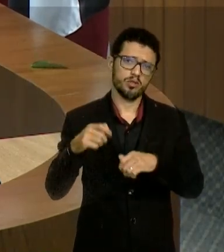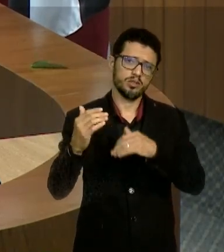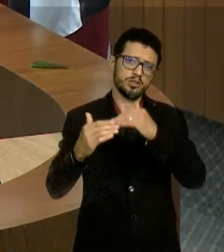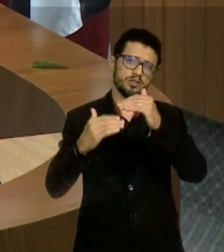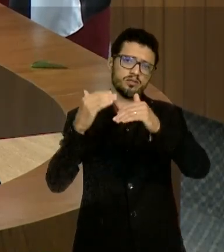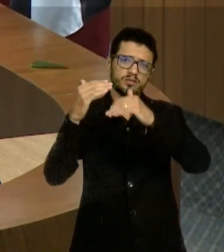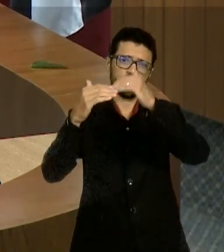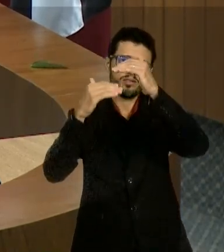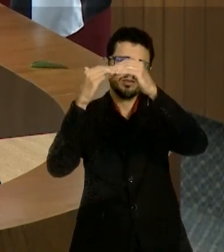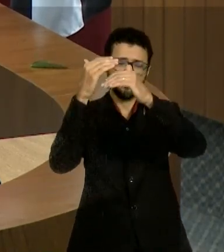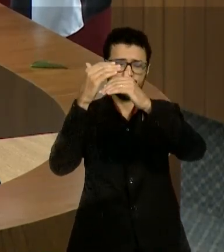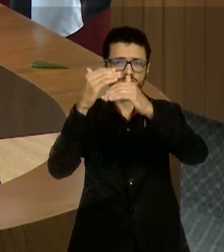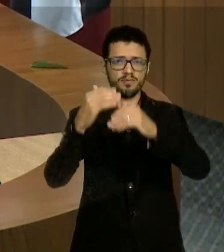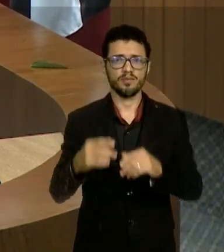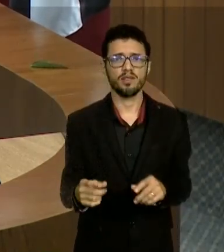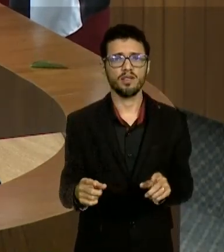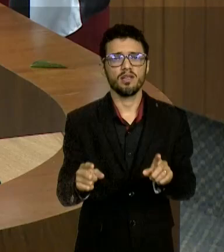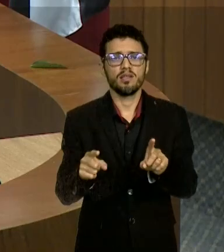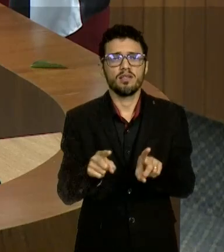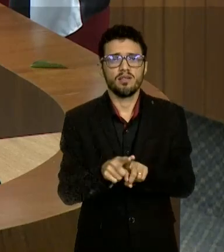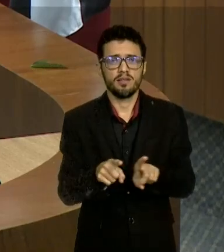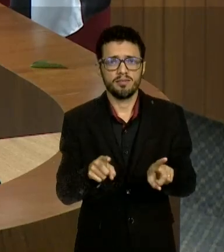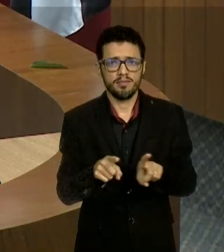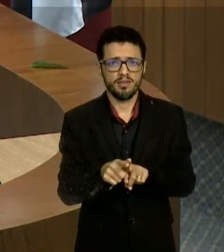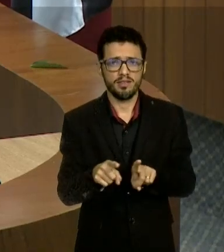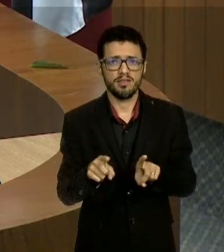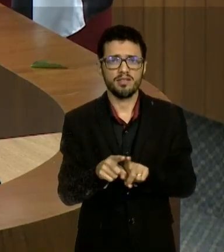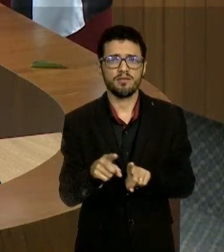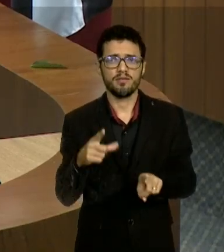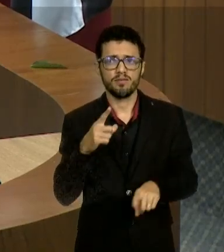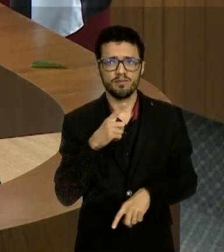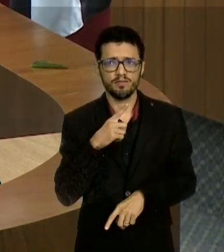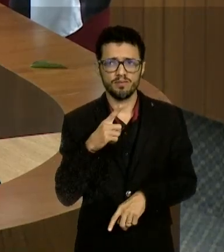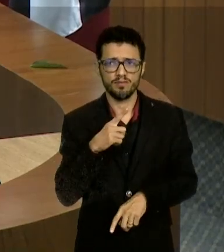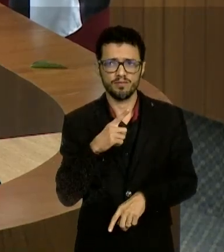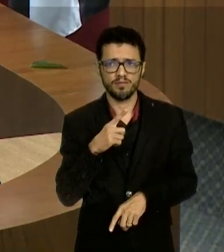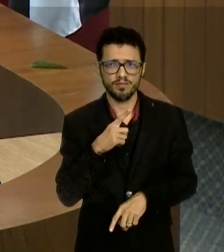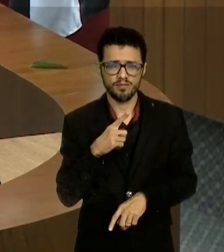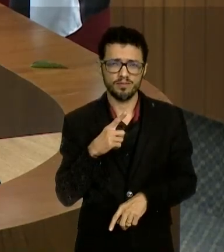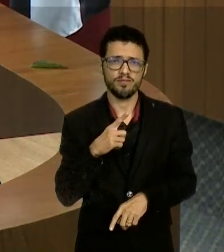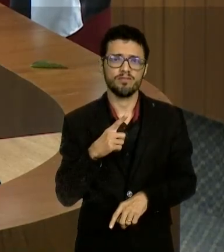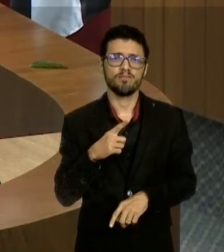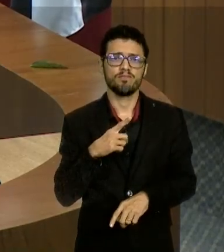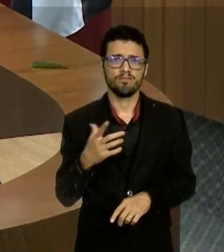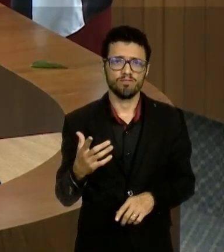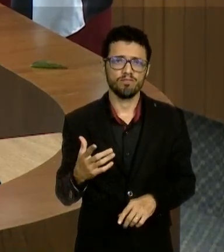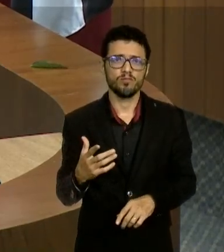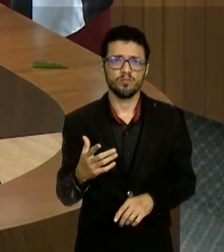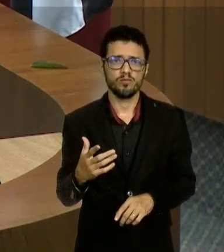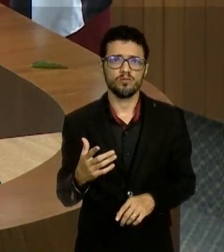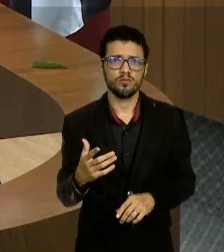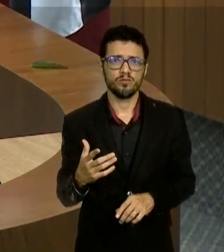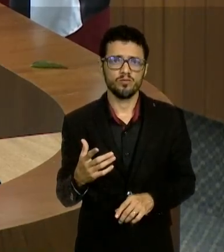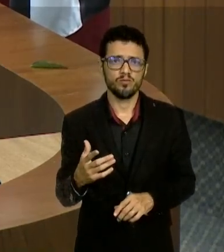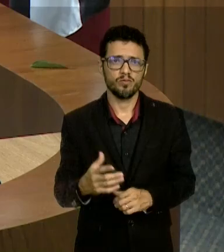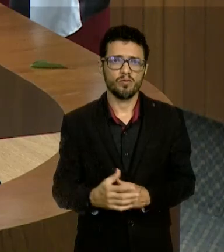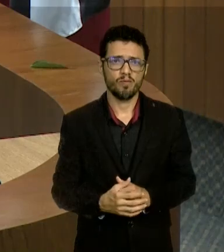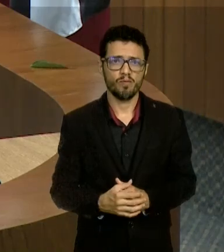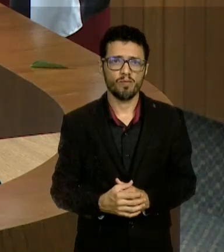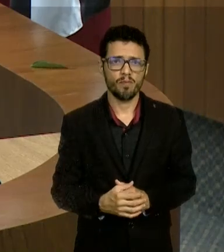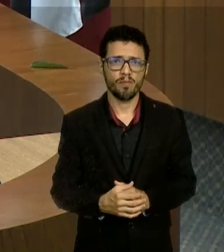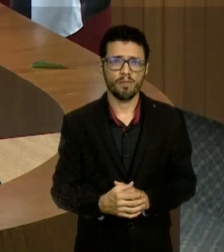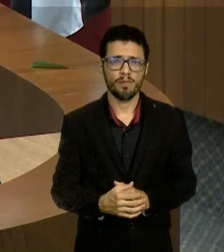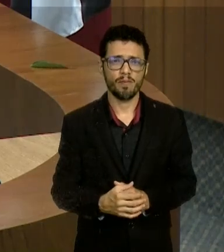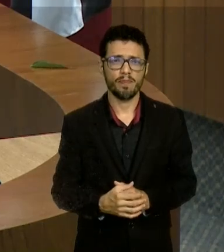e, ao mesmo tempo, incluindo. Eu sempre defendi que